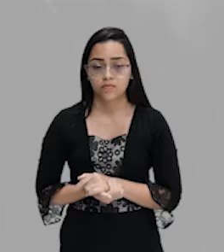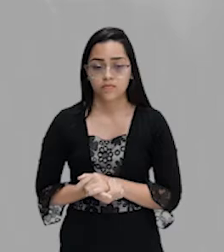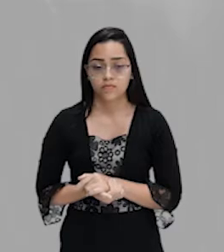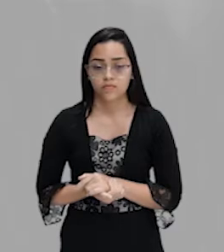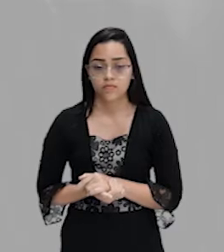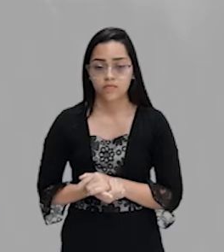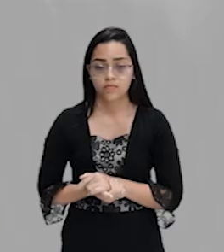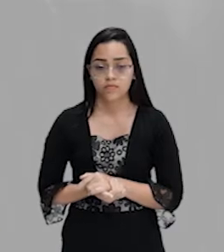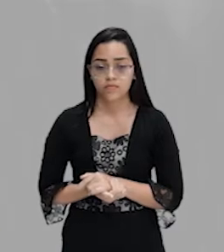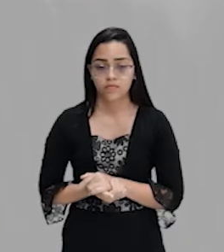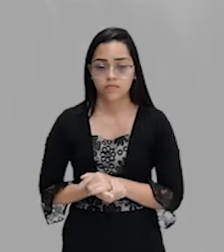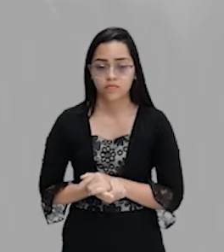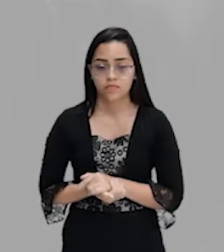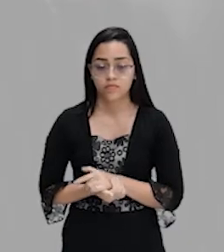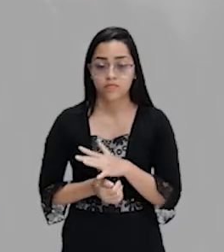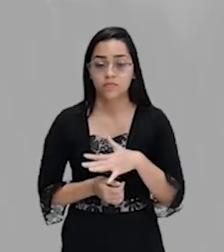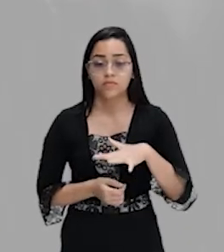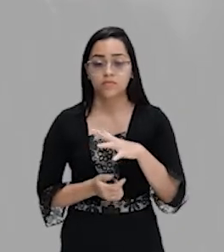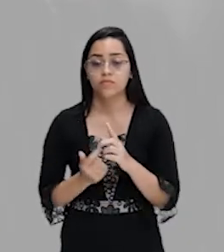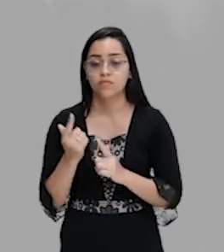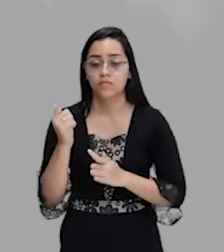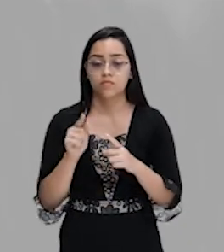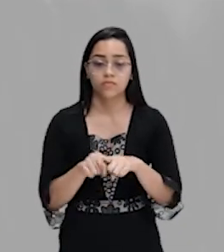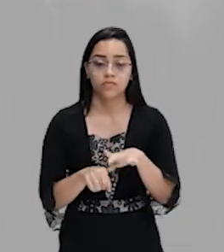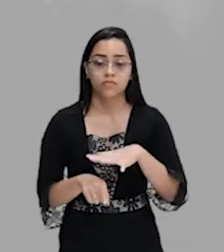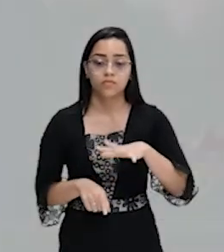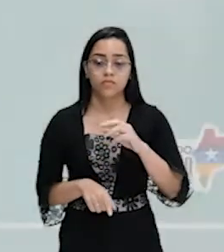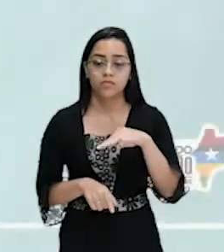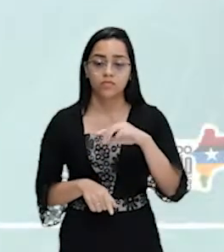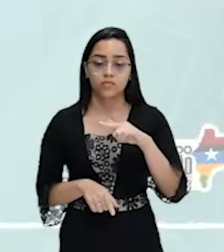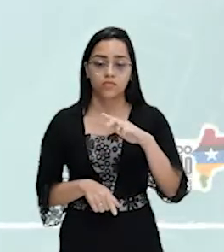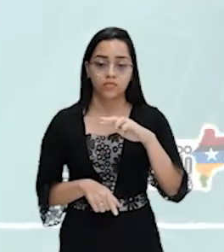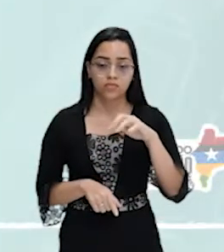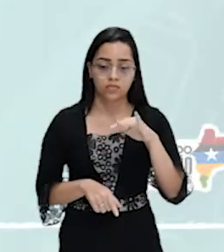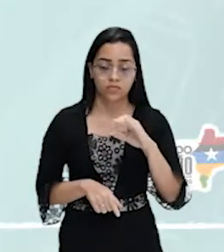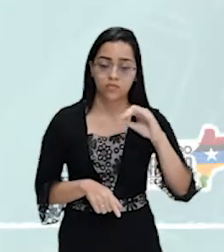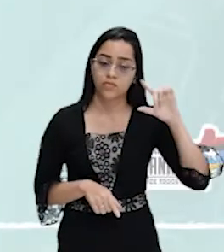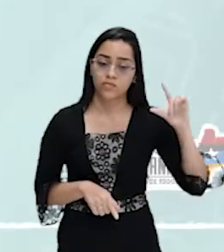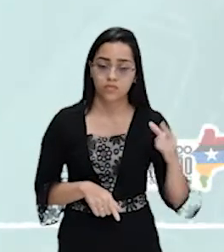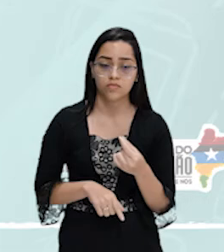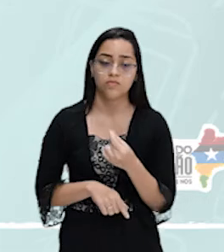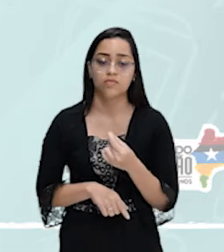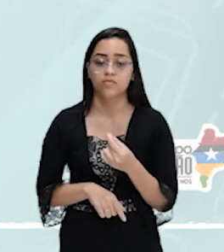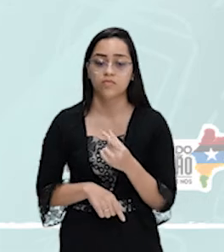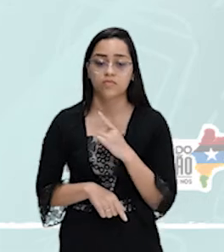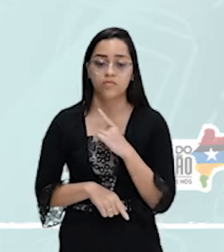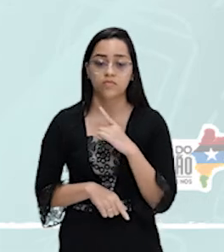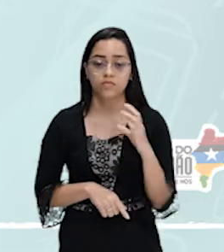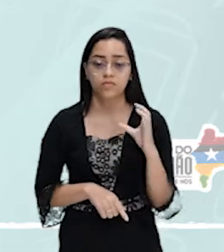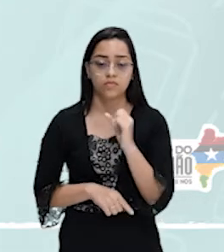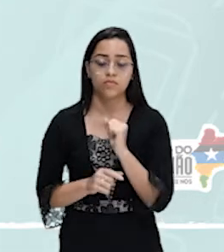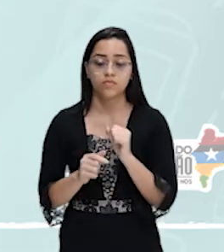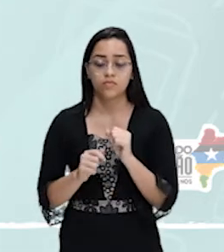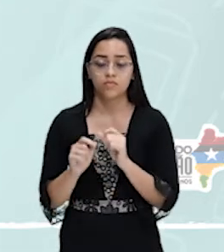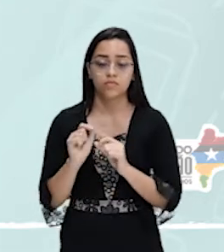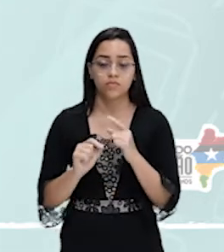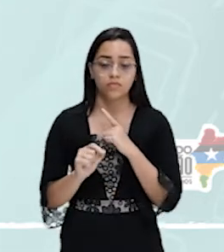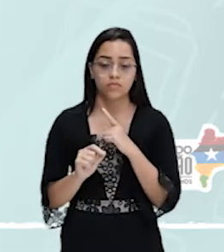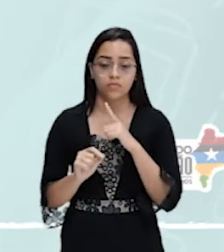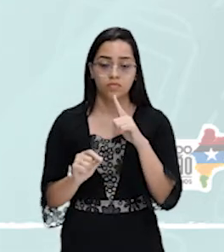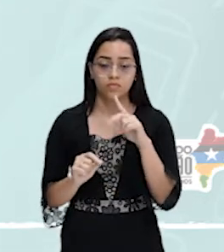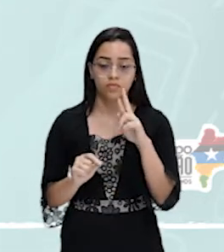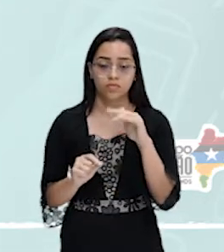Bom, quanto ao campo gravitacional e magnético da Lua, certo? A aceleração provocada pela gravidade